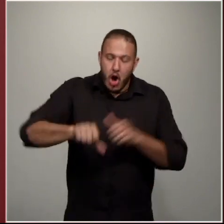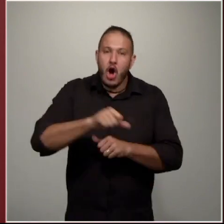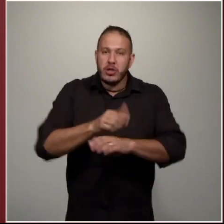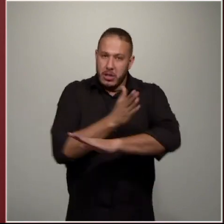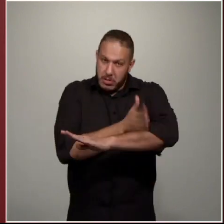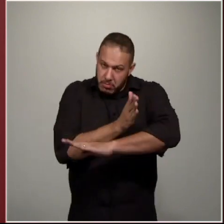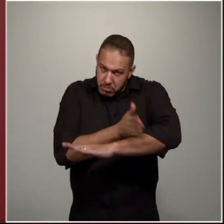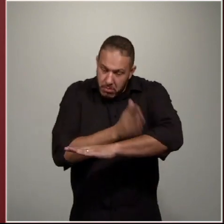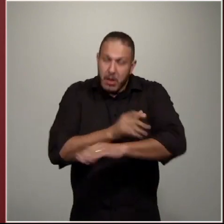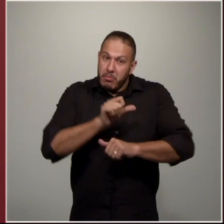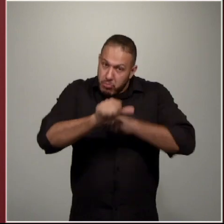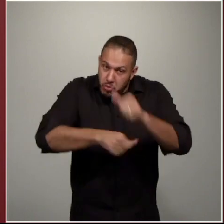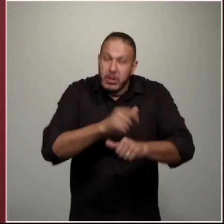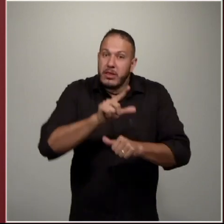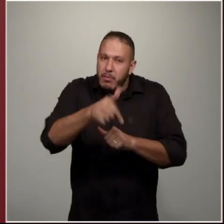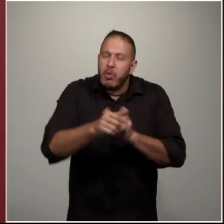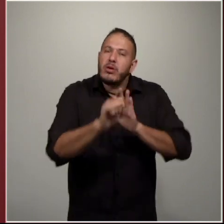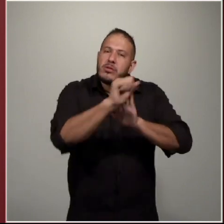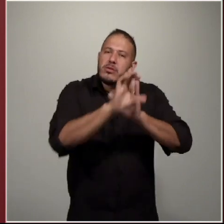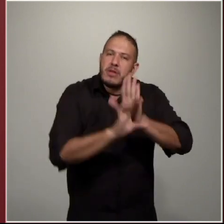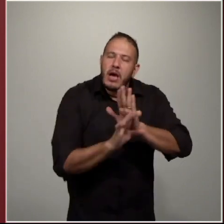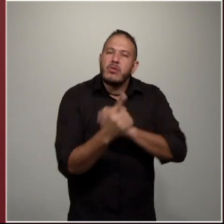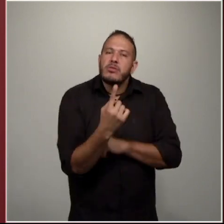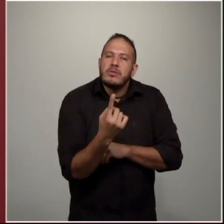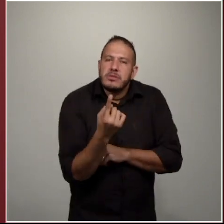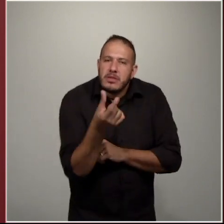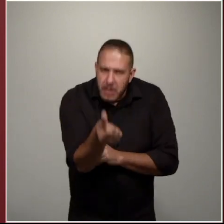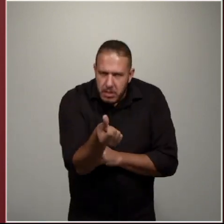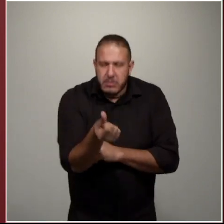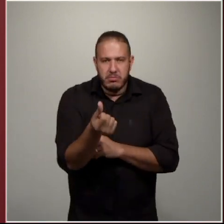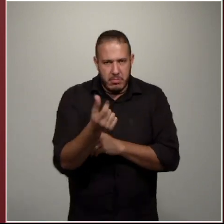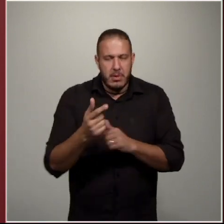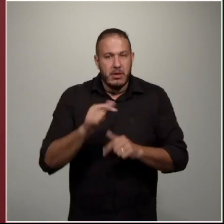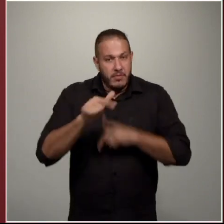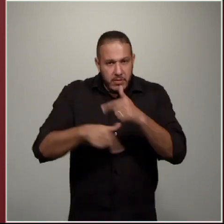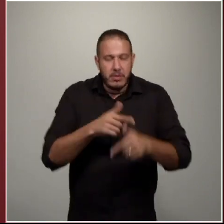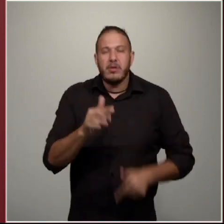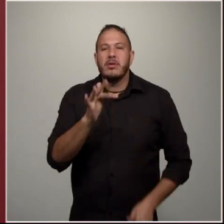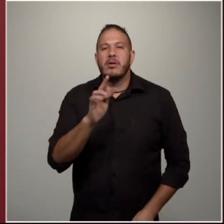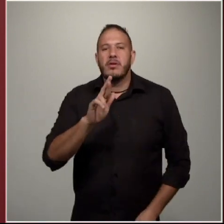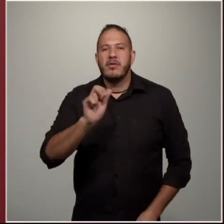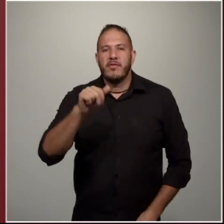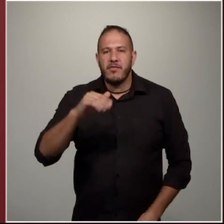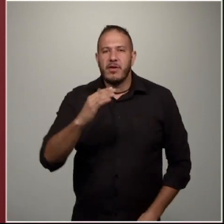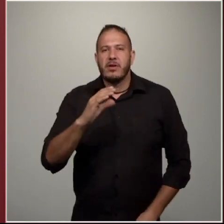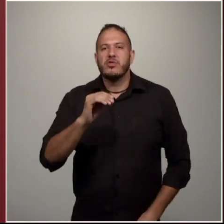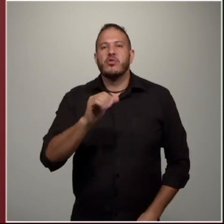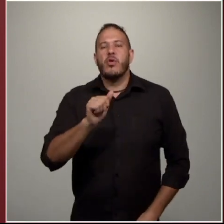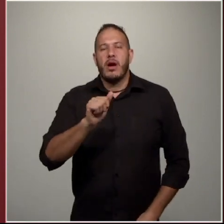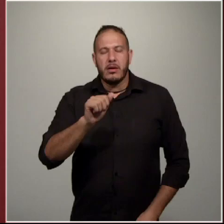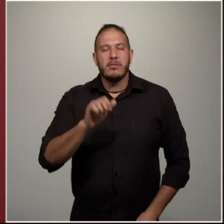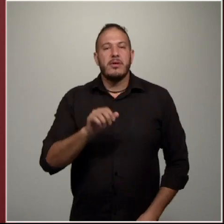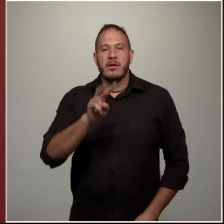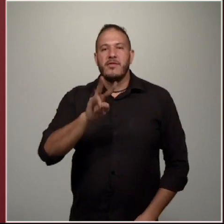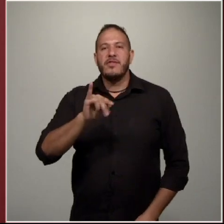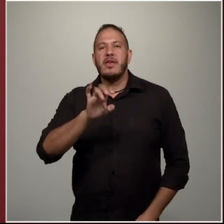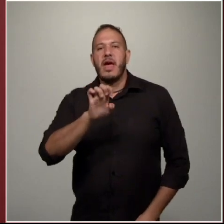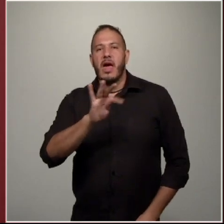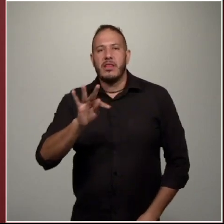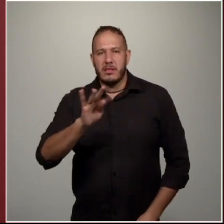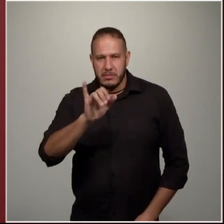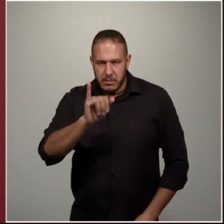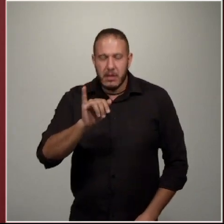no século 16 com os trabalhos do francês/av at o francês o viet vai é introduzir